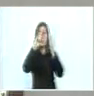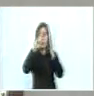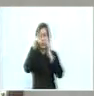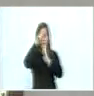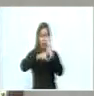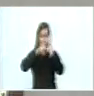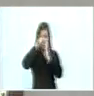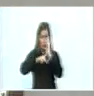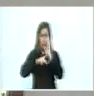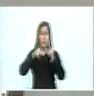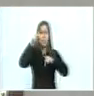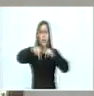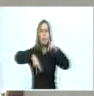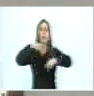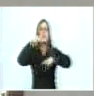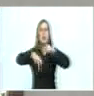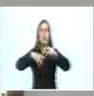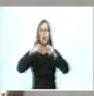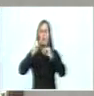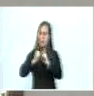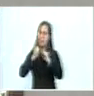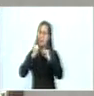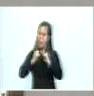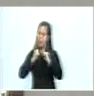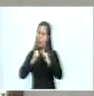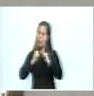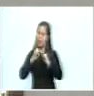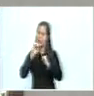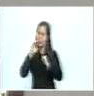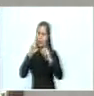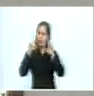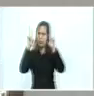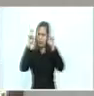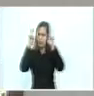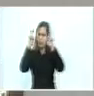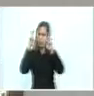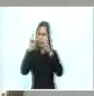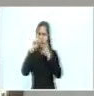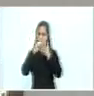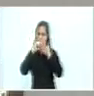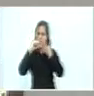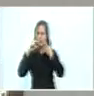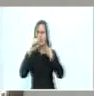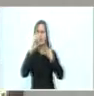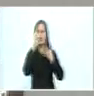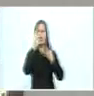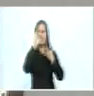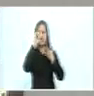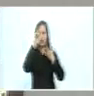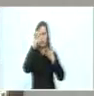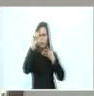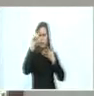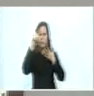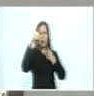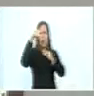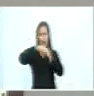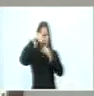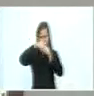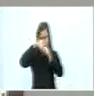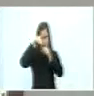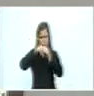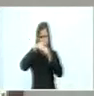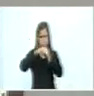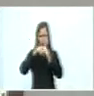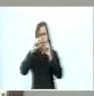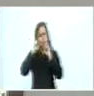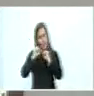iniciativa popular, que ele possa, ao invés de colocar o título de eleitor, que é um documento que usualmente não está conosco, né, que a